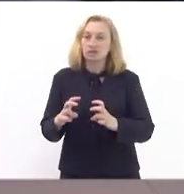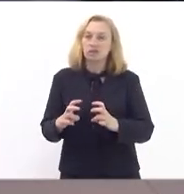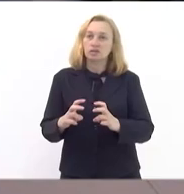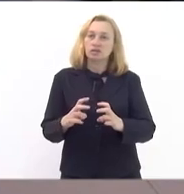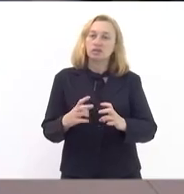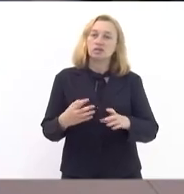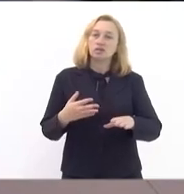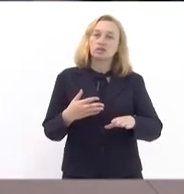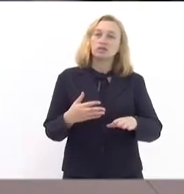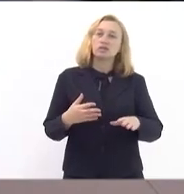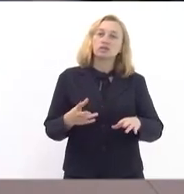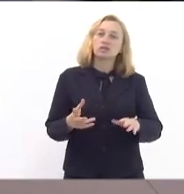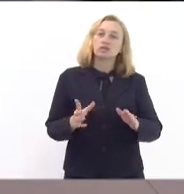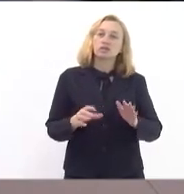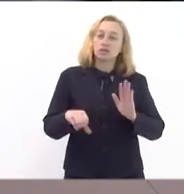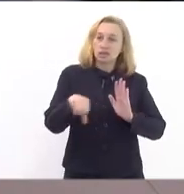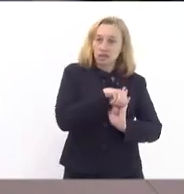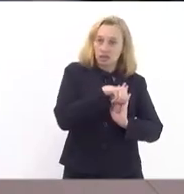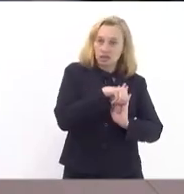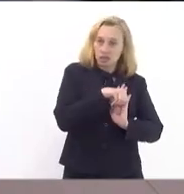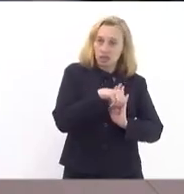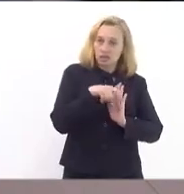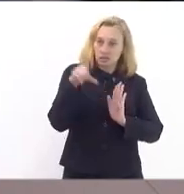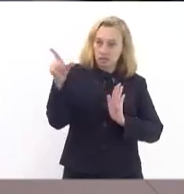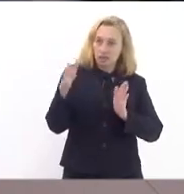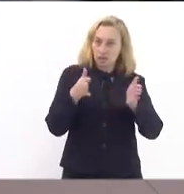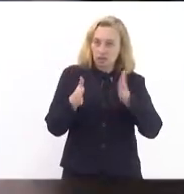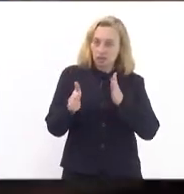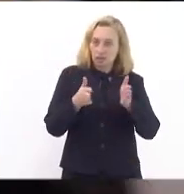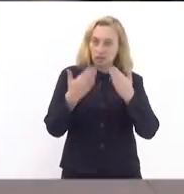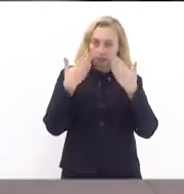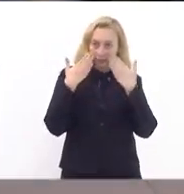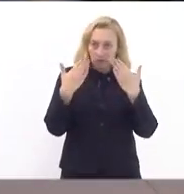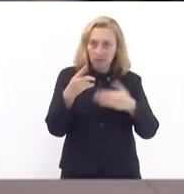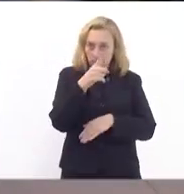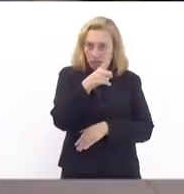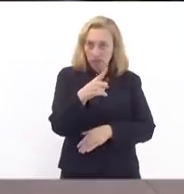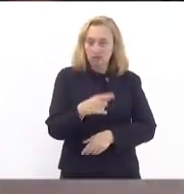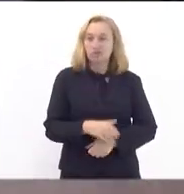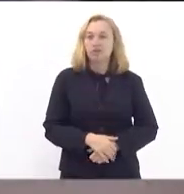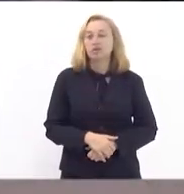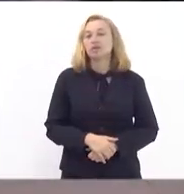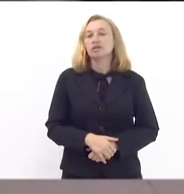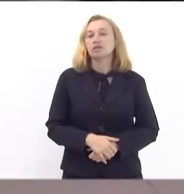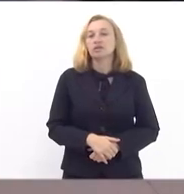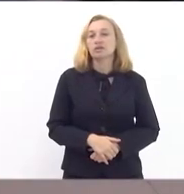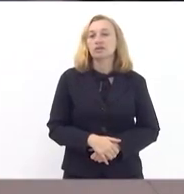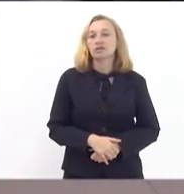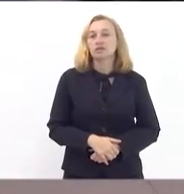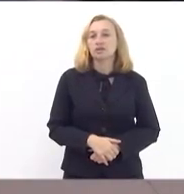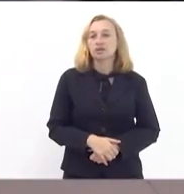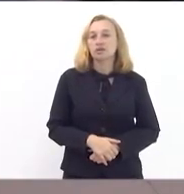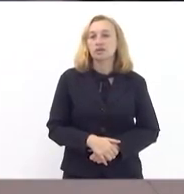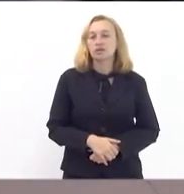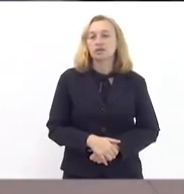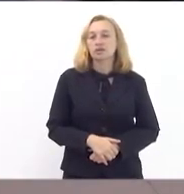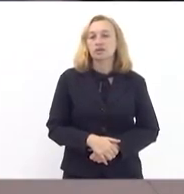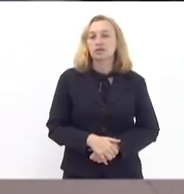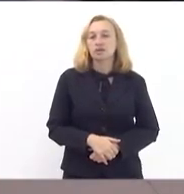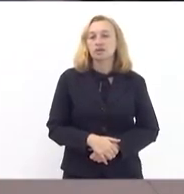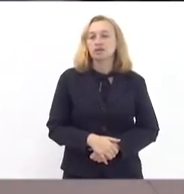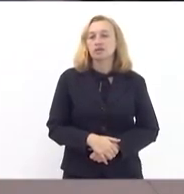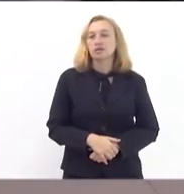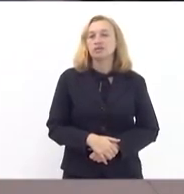acaba entrando no concurso de crimes está bellinha da minha apresentação também a gente é perpassa